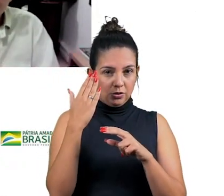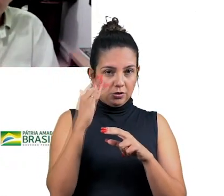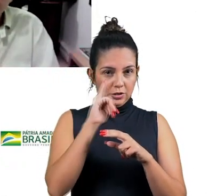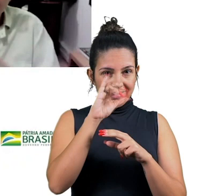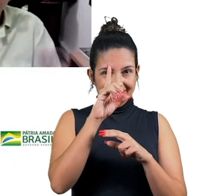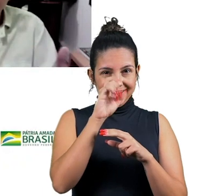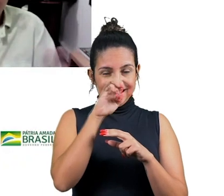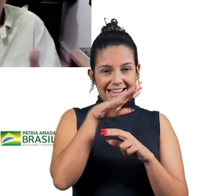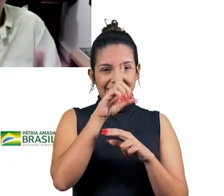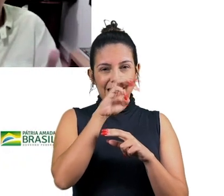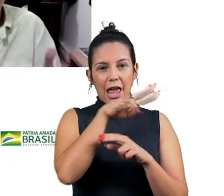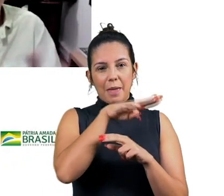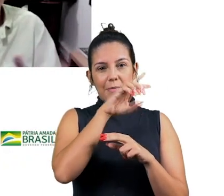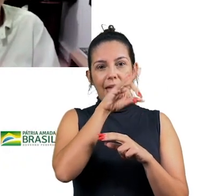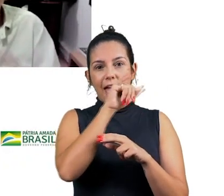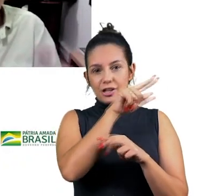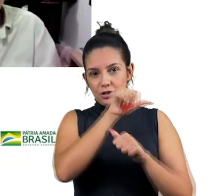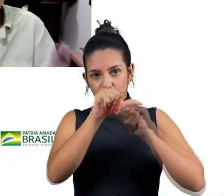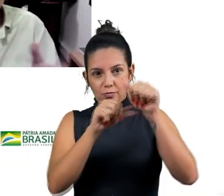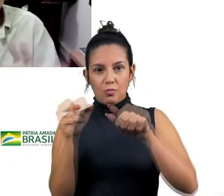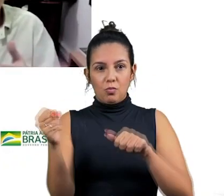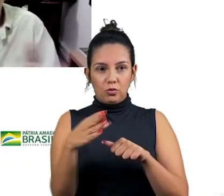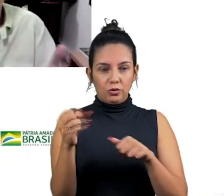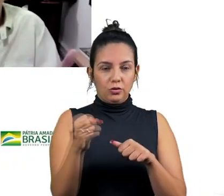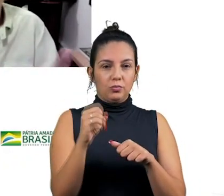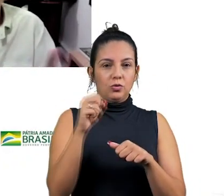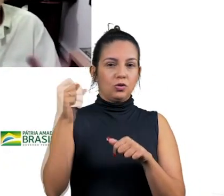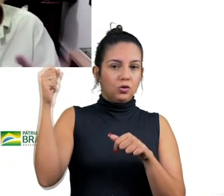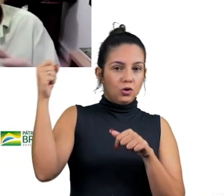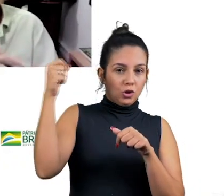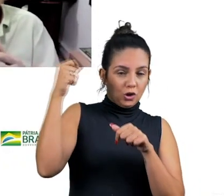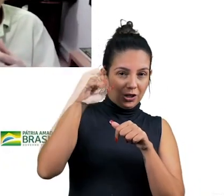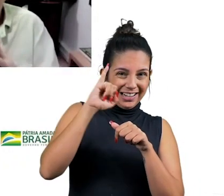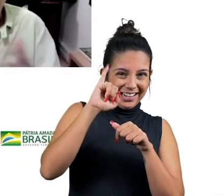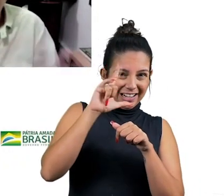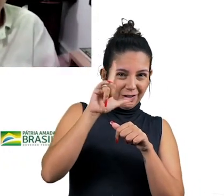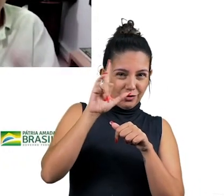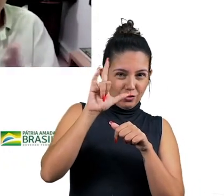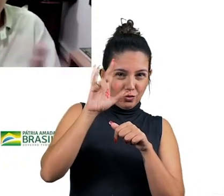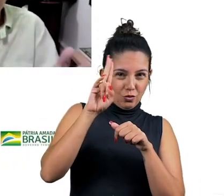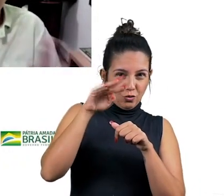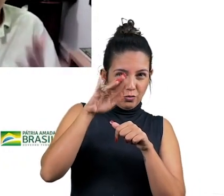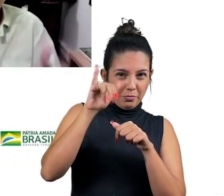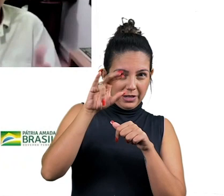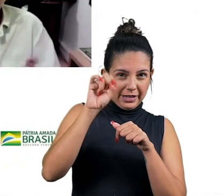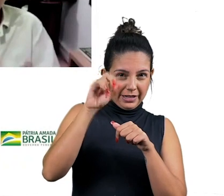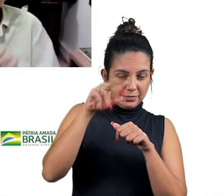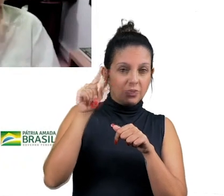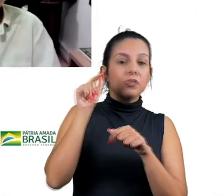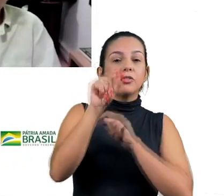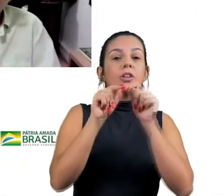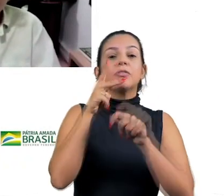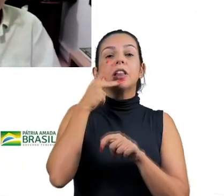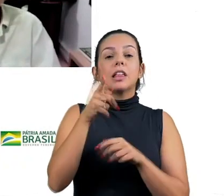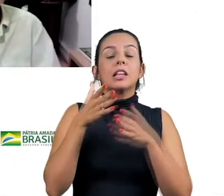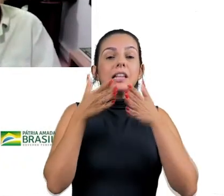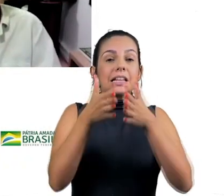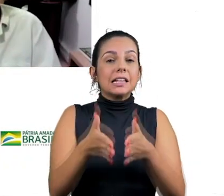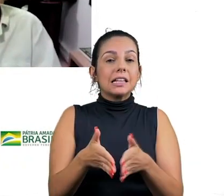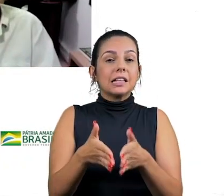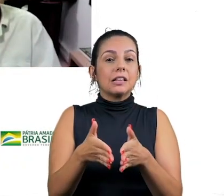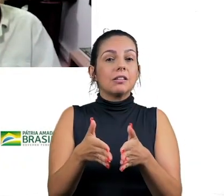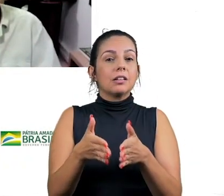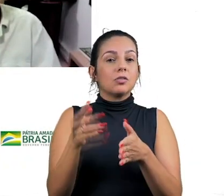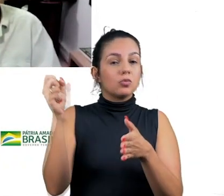para os tempos modernos, tá certo? Quer dizer, o iluminismo já... o que é o iluminismo, senão a chegada